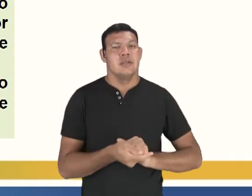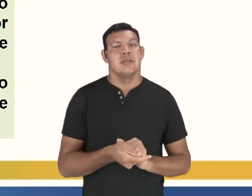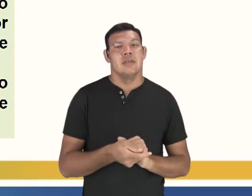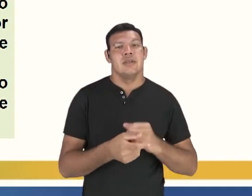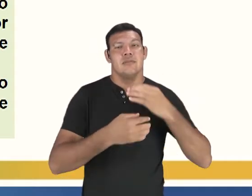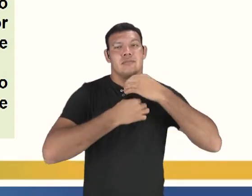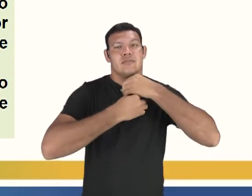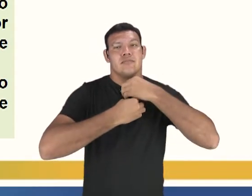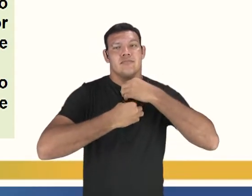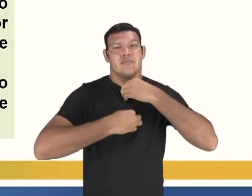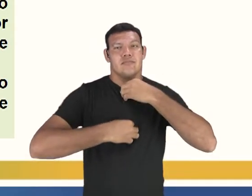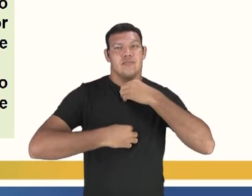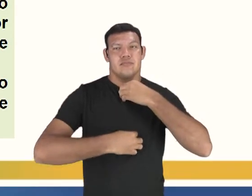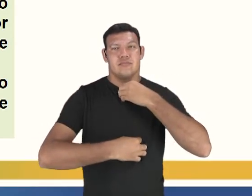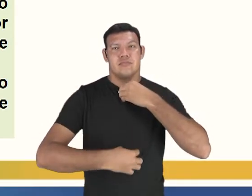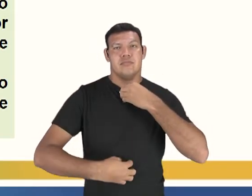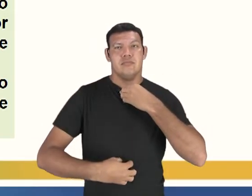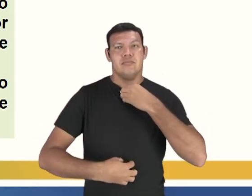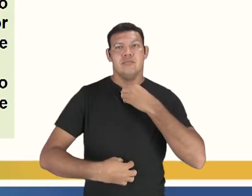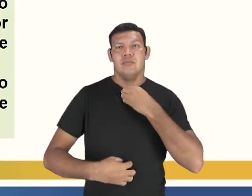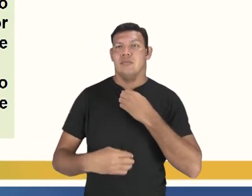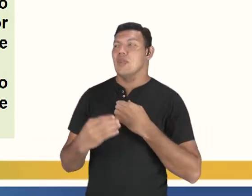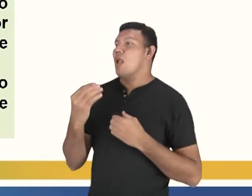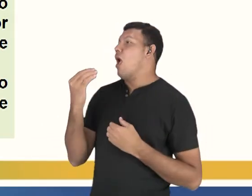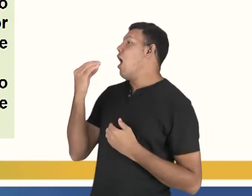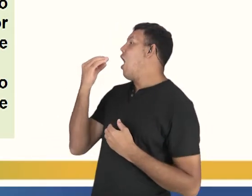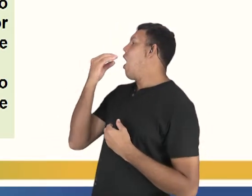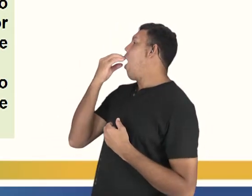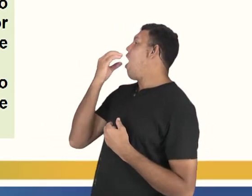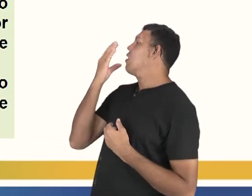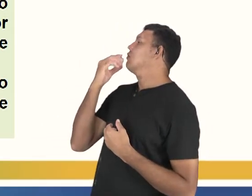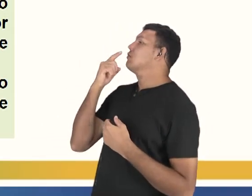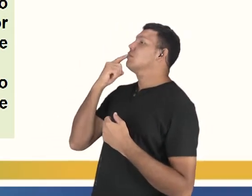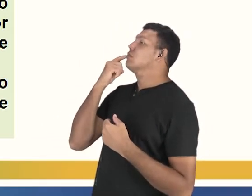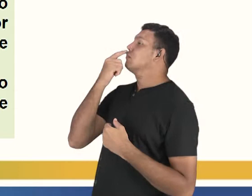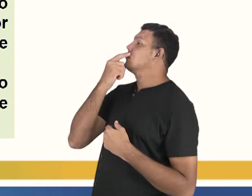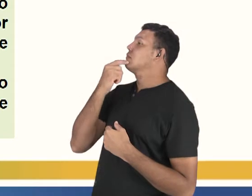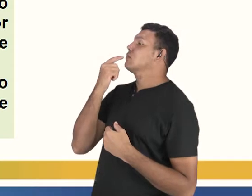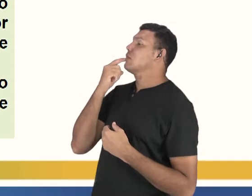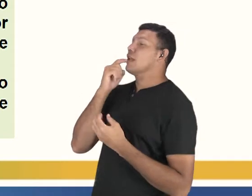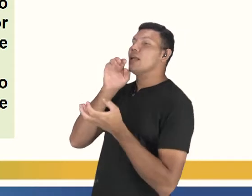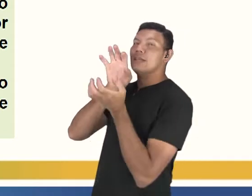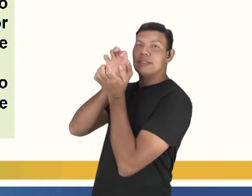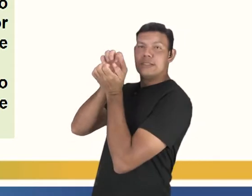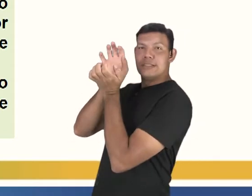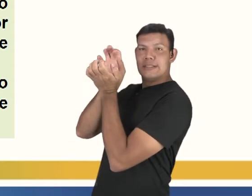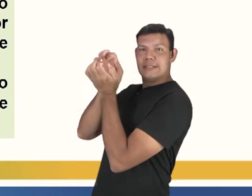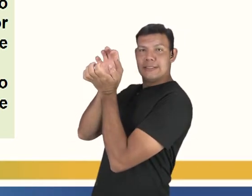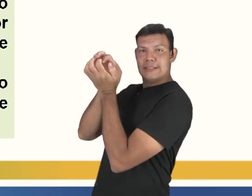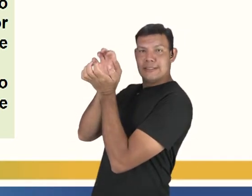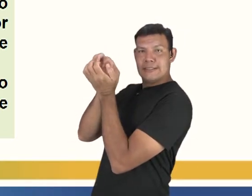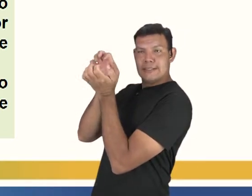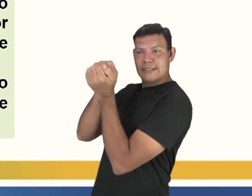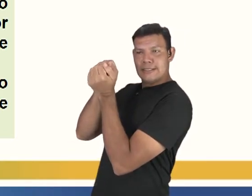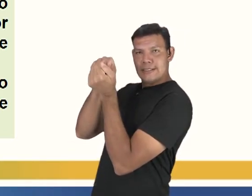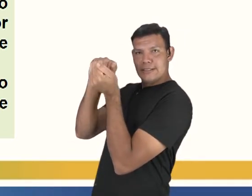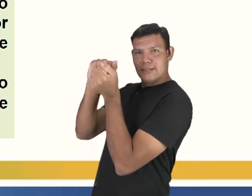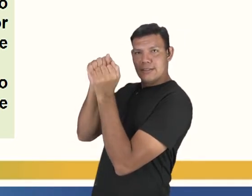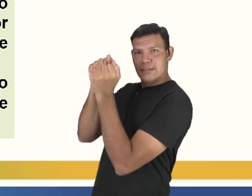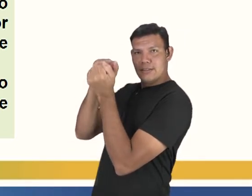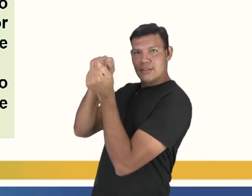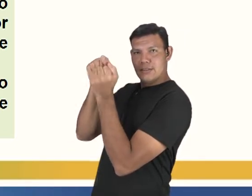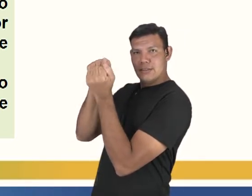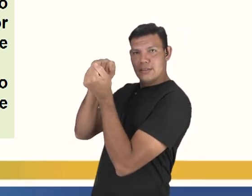digestivo, tá? Então, na boca, o alimento entra, né? Ele já é triturado ali pelos dentes, né? Uma trituração mecânica.